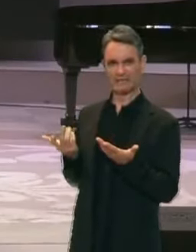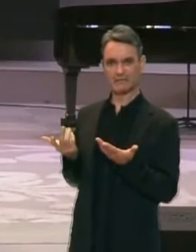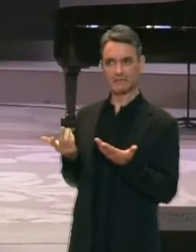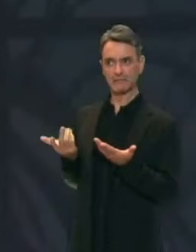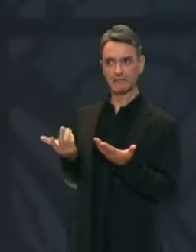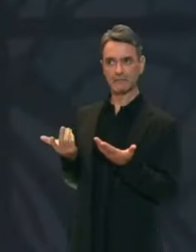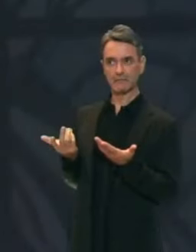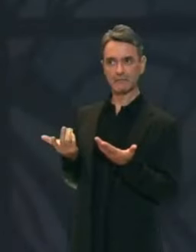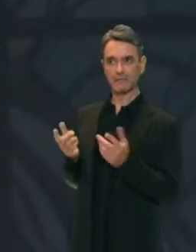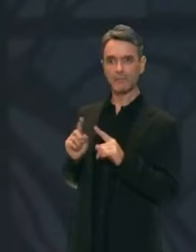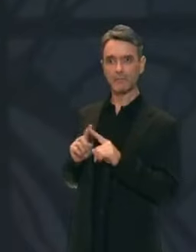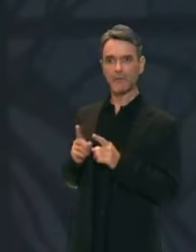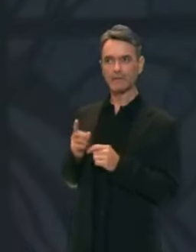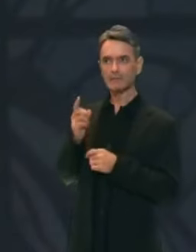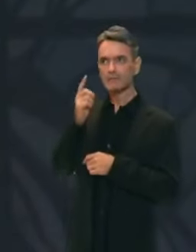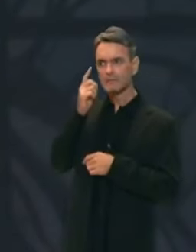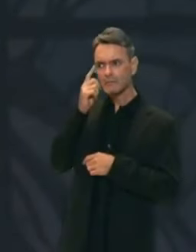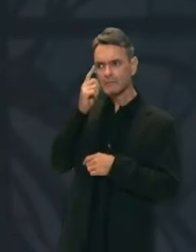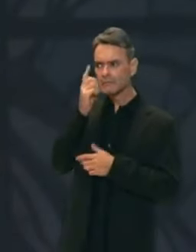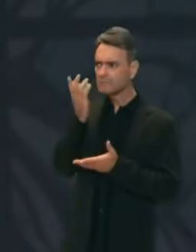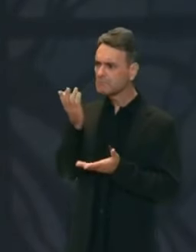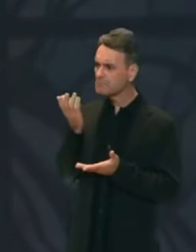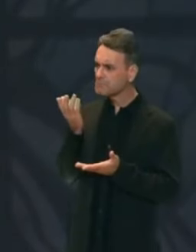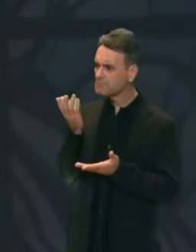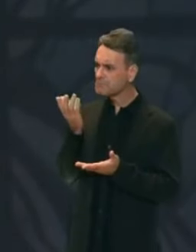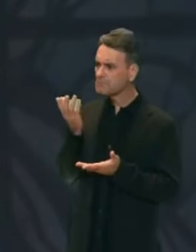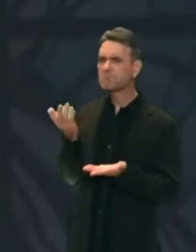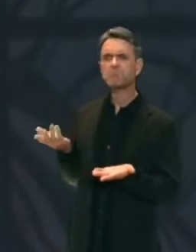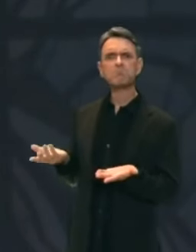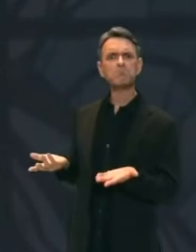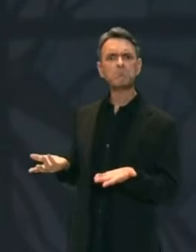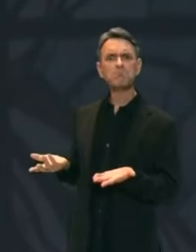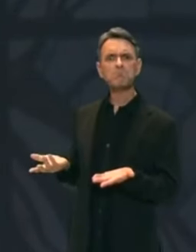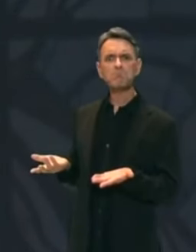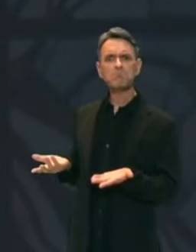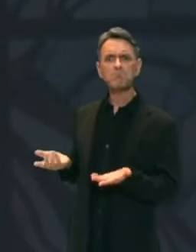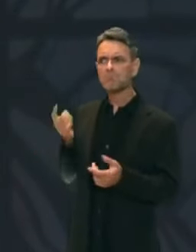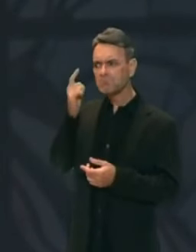Mas depois eu fiquei me perguntando, da onde que veio isso?